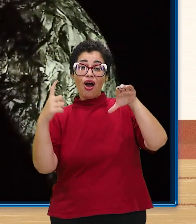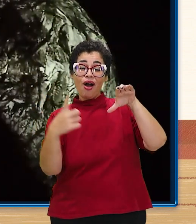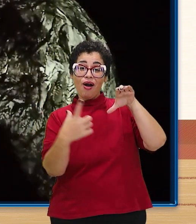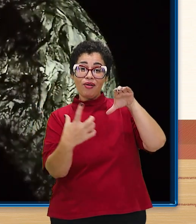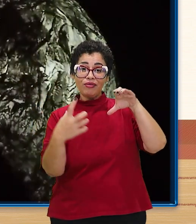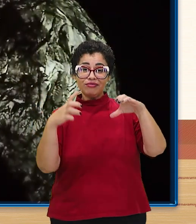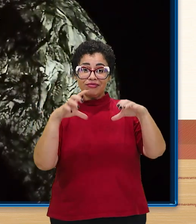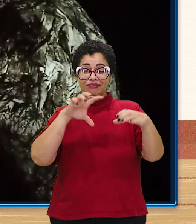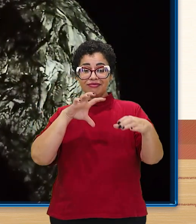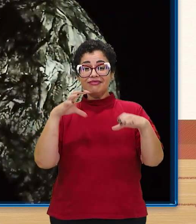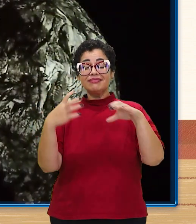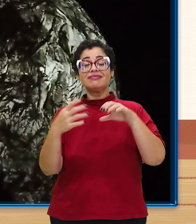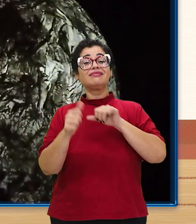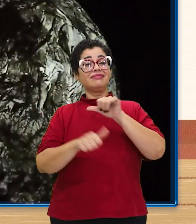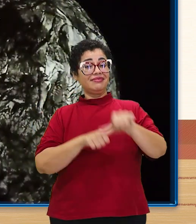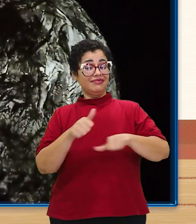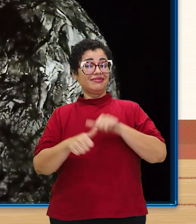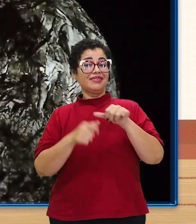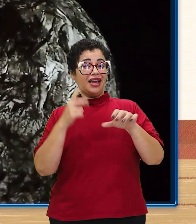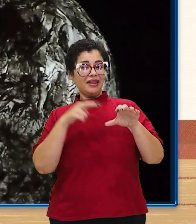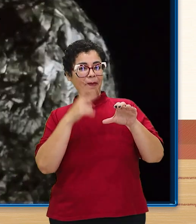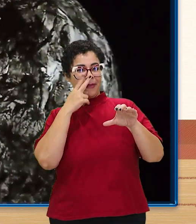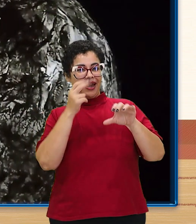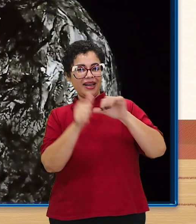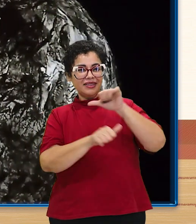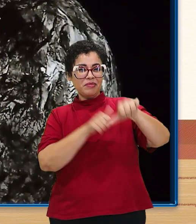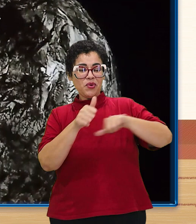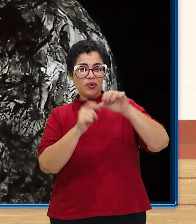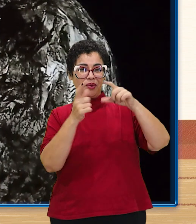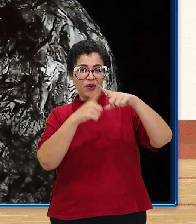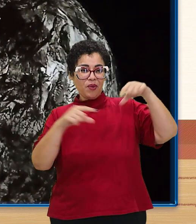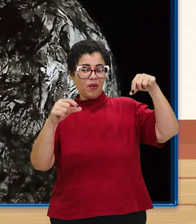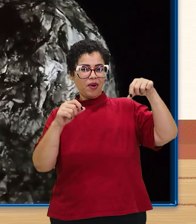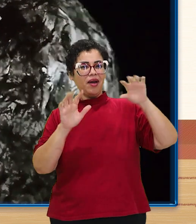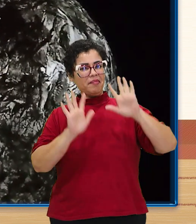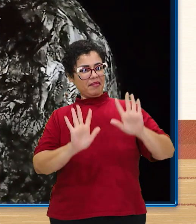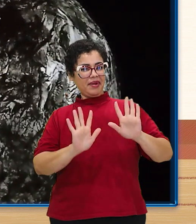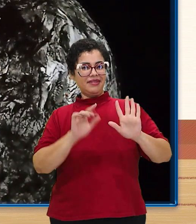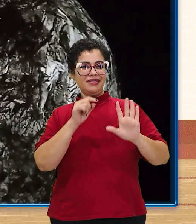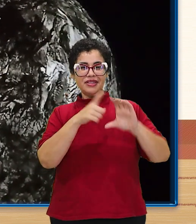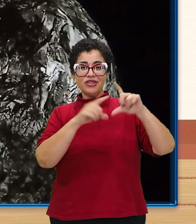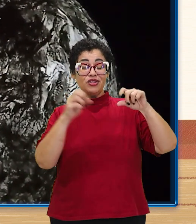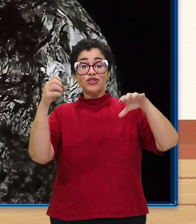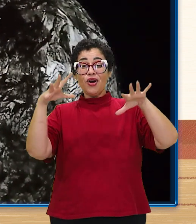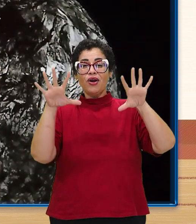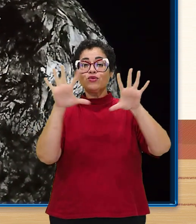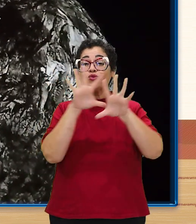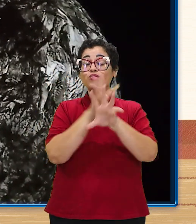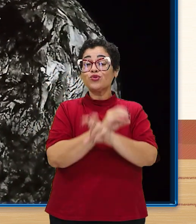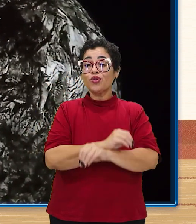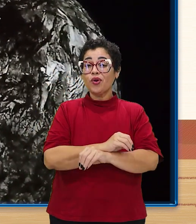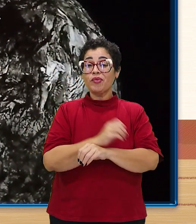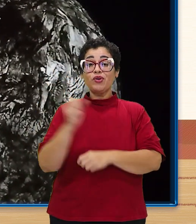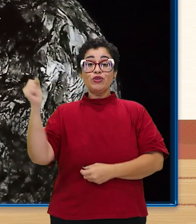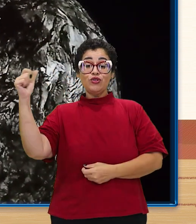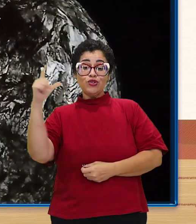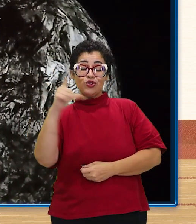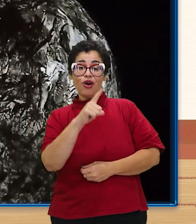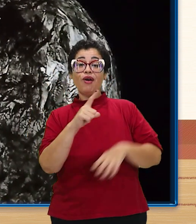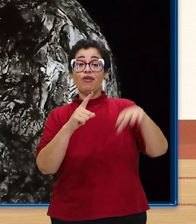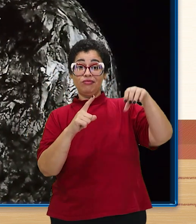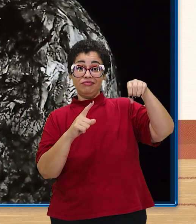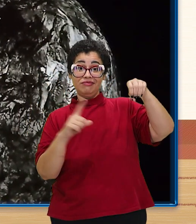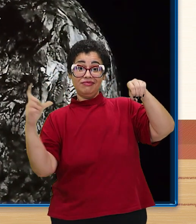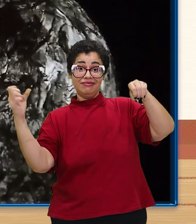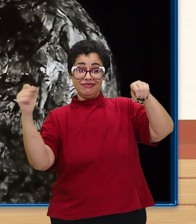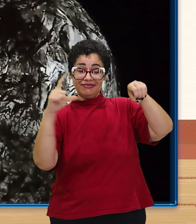diferentes formas e nos dá a impressão de que ela muda de formato. Mas na verdade, é só a sombra do sol sobre ela, já que a